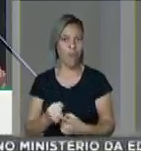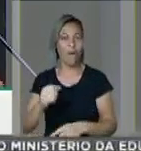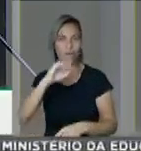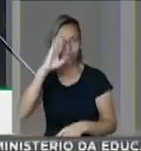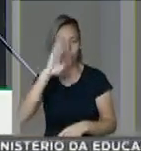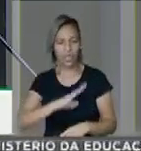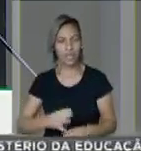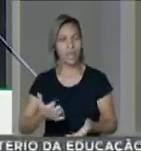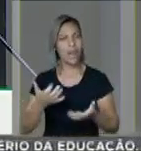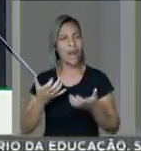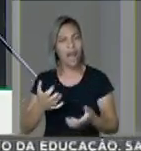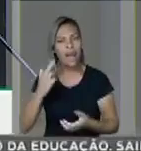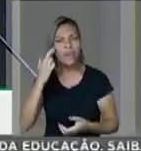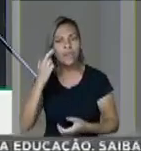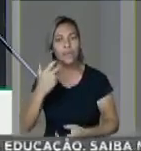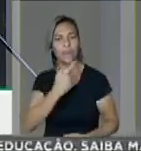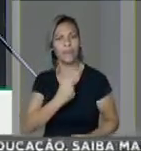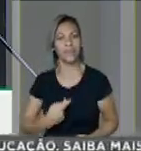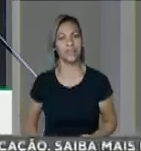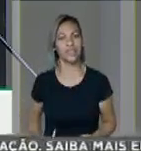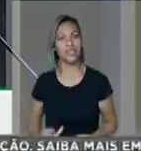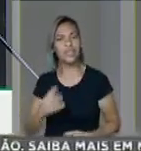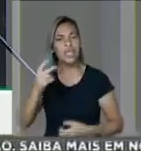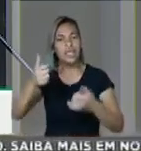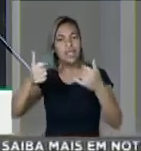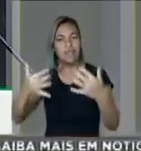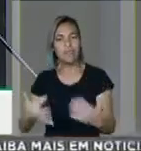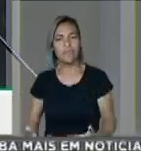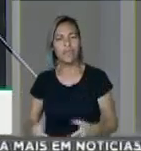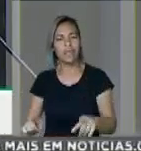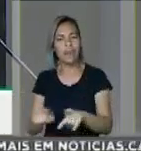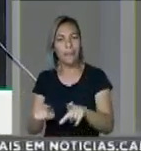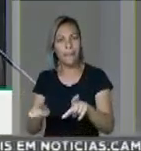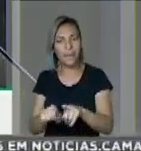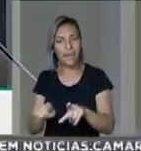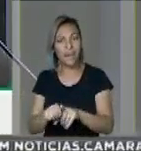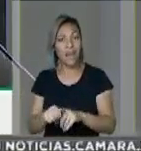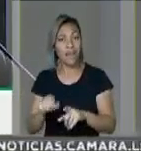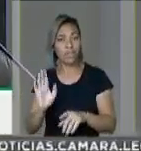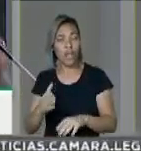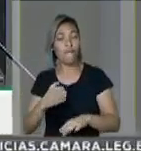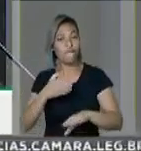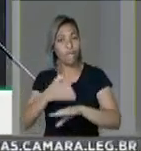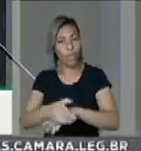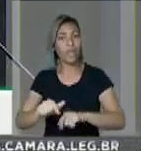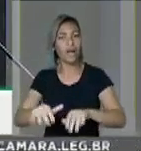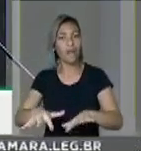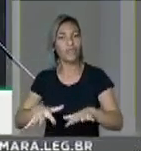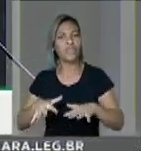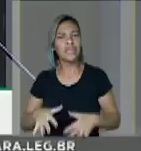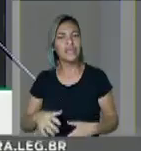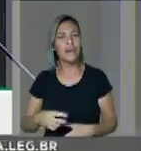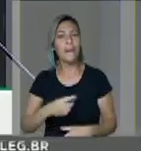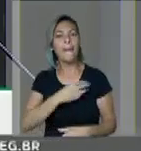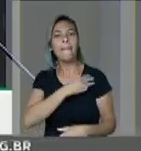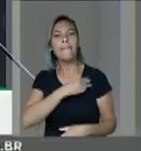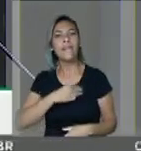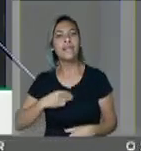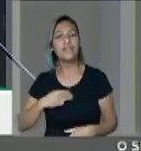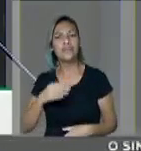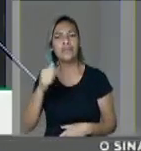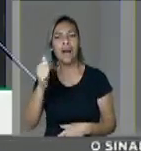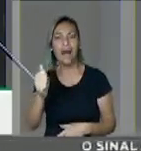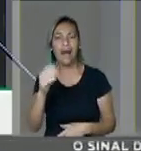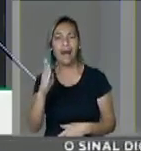também, senhor presidente, dizer que fui recebido nesta semana em audiência pelo ministro